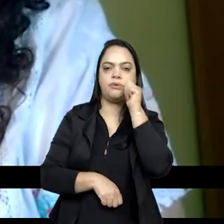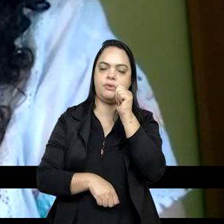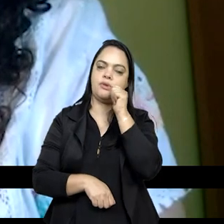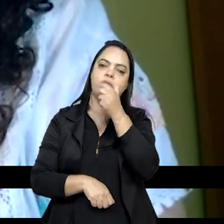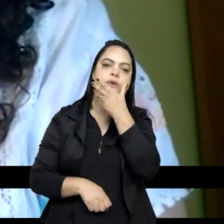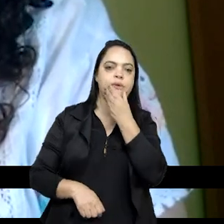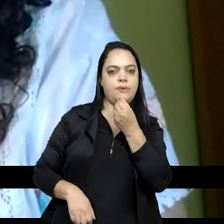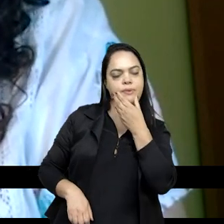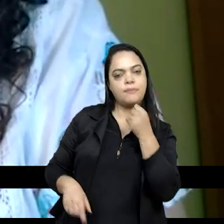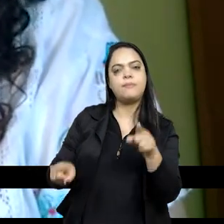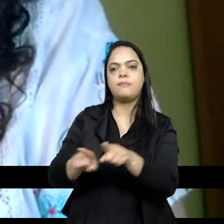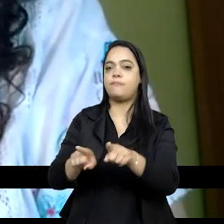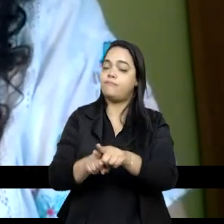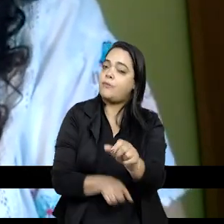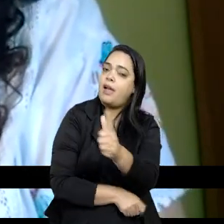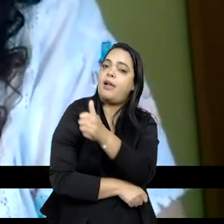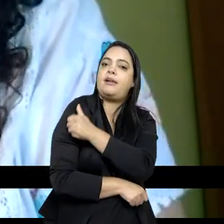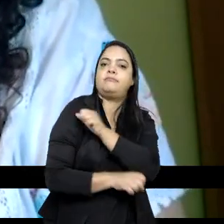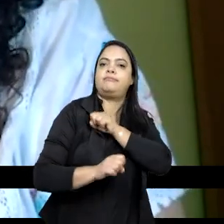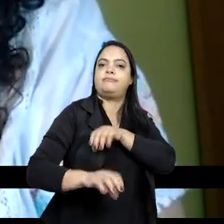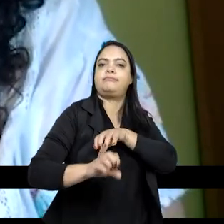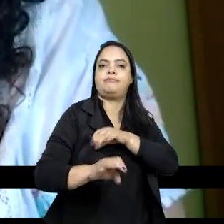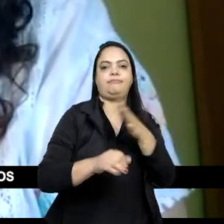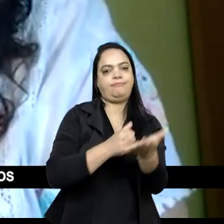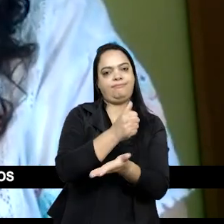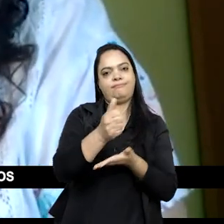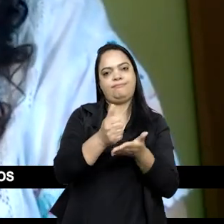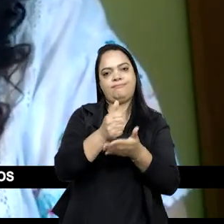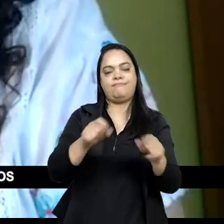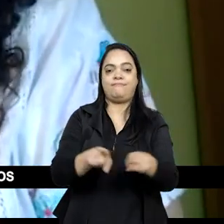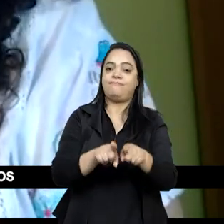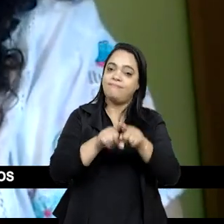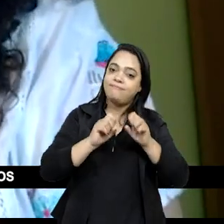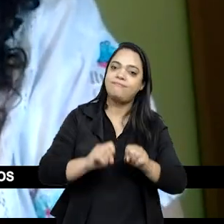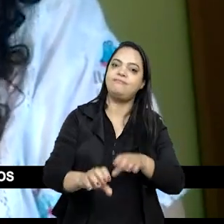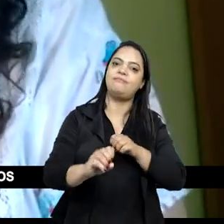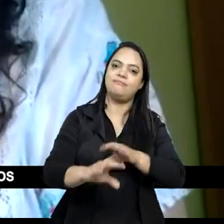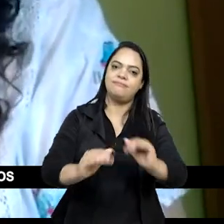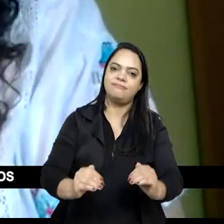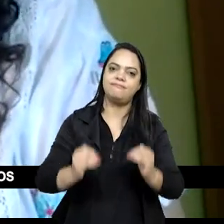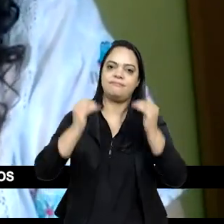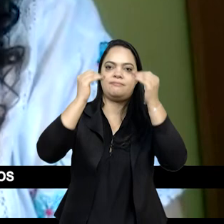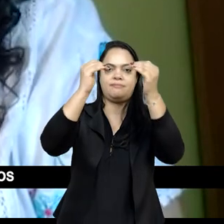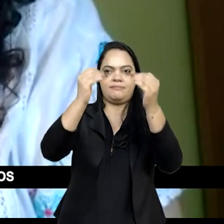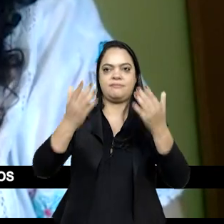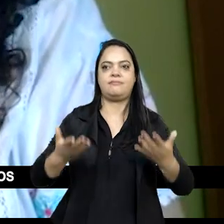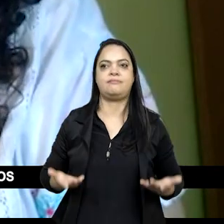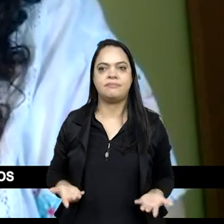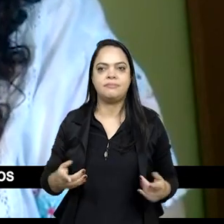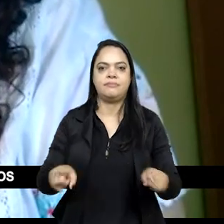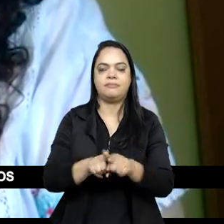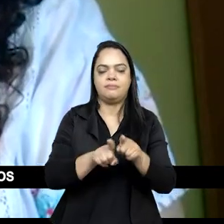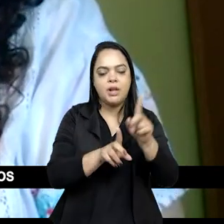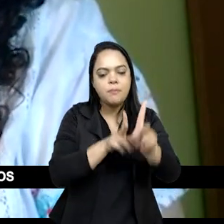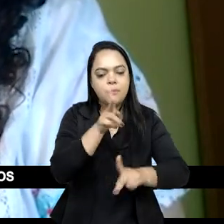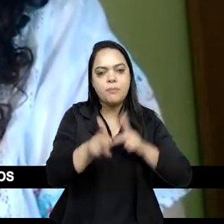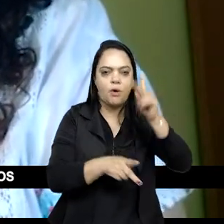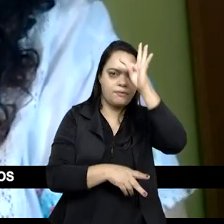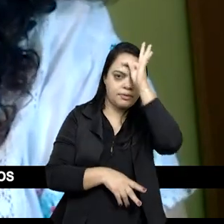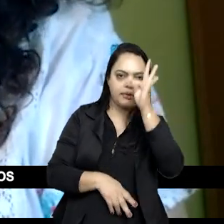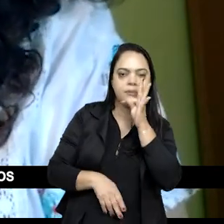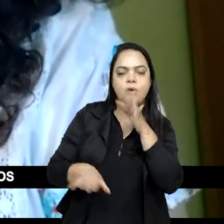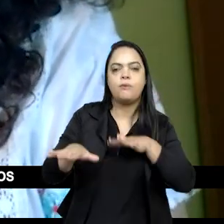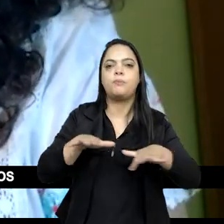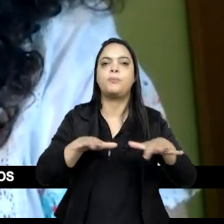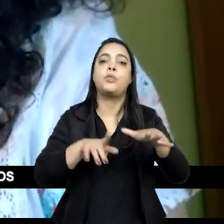professoras e de estudantes da educação básica e do ensino superior, de povos tradicionais e de movimentos